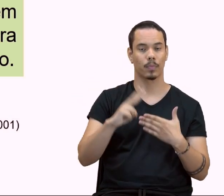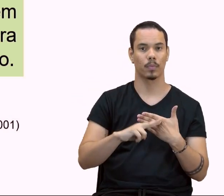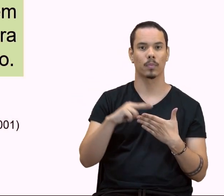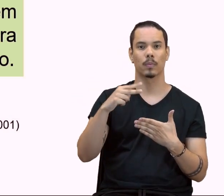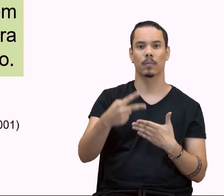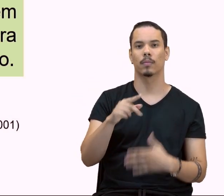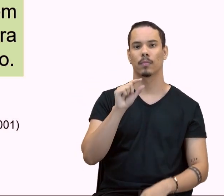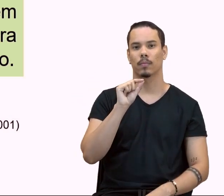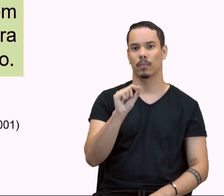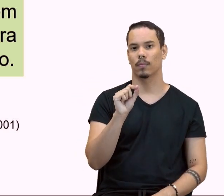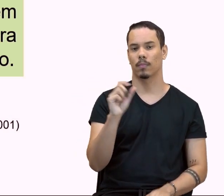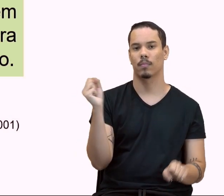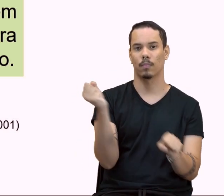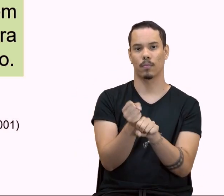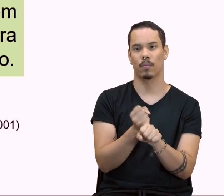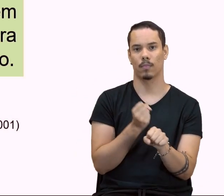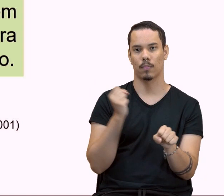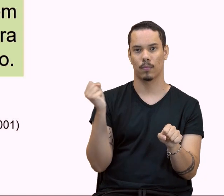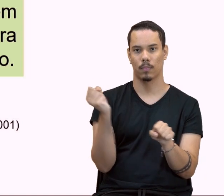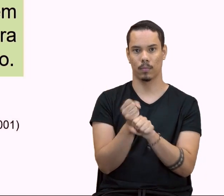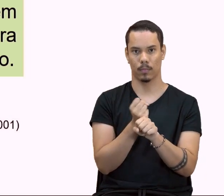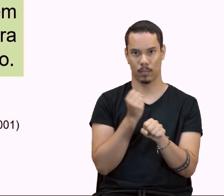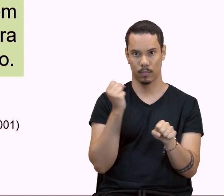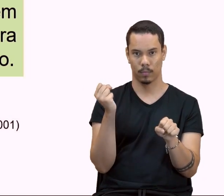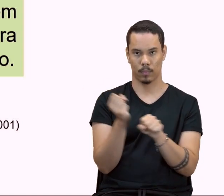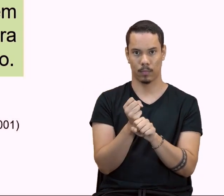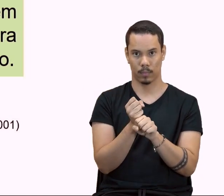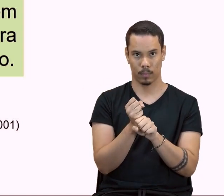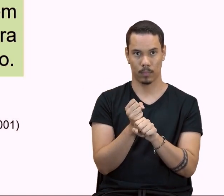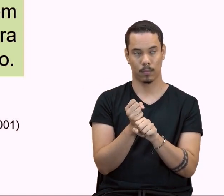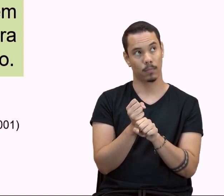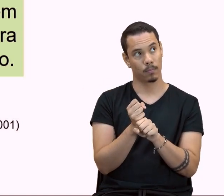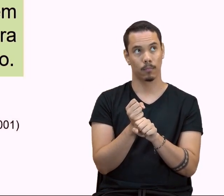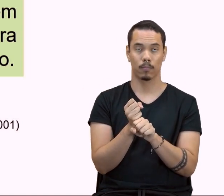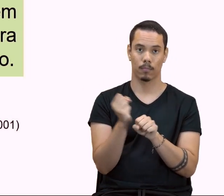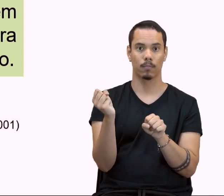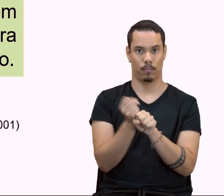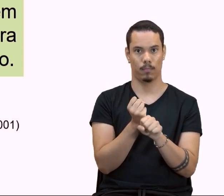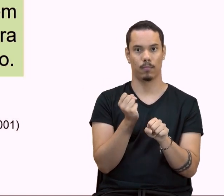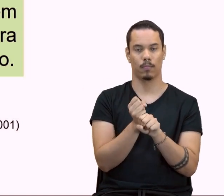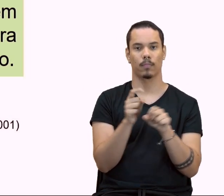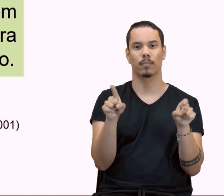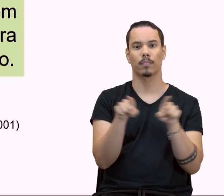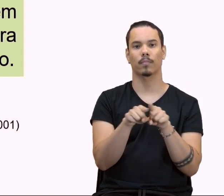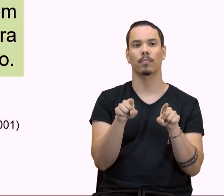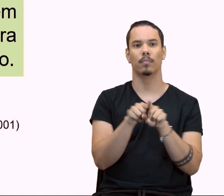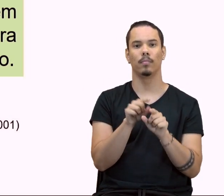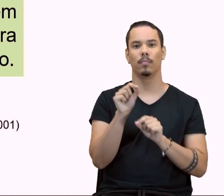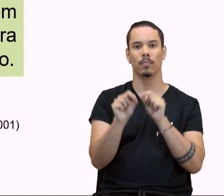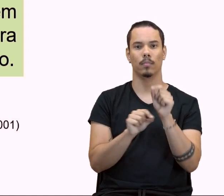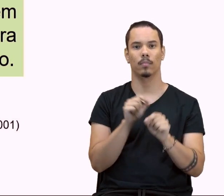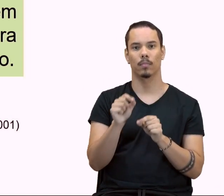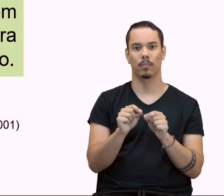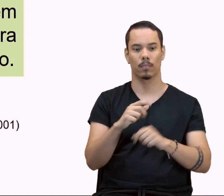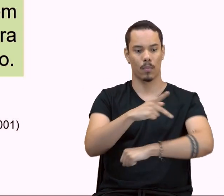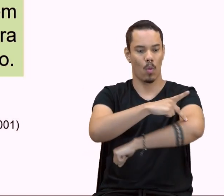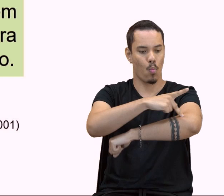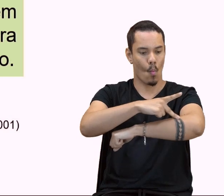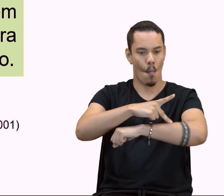a construção não só a construção, então quer dizer que também a pavimentação